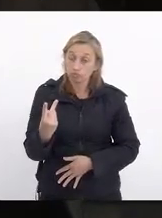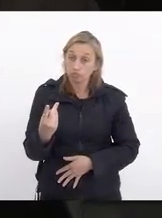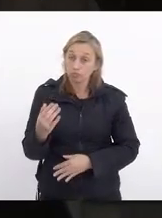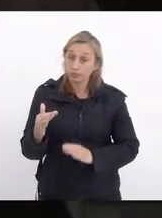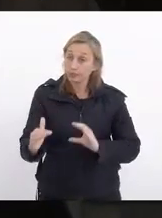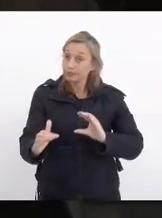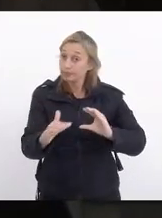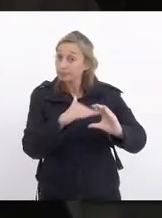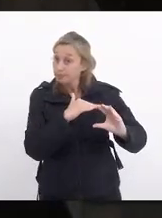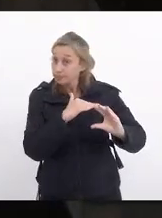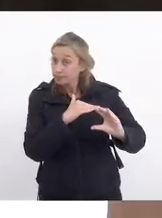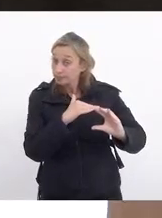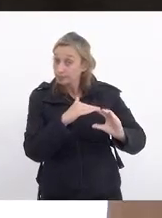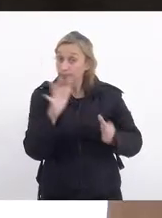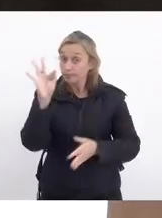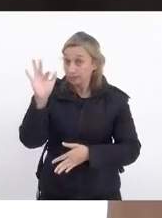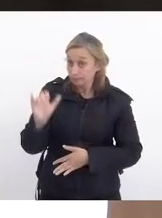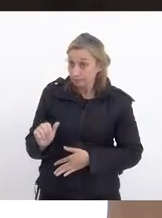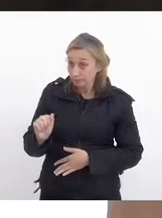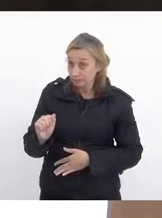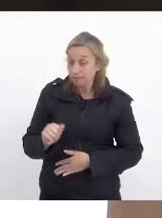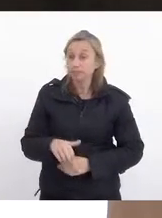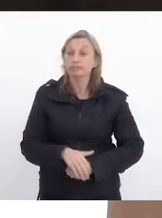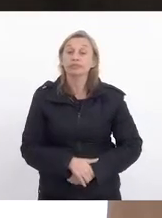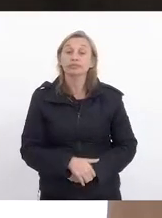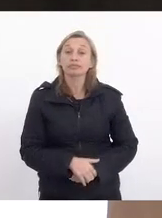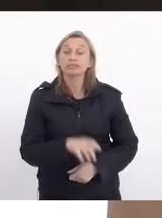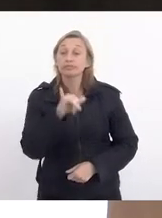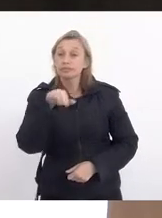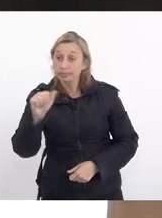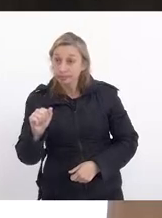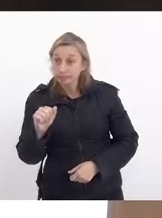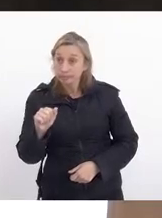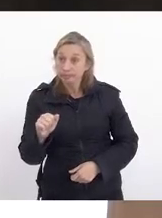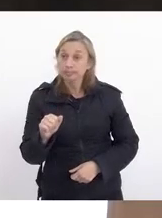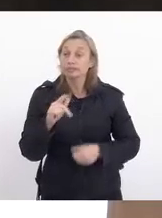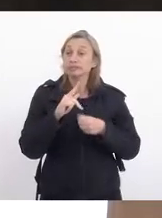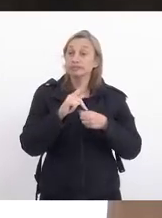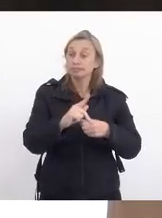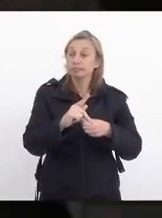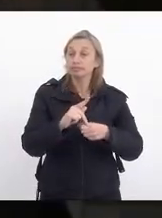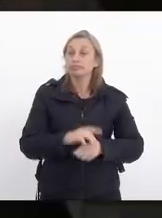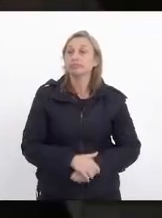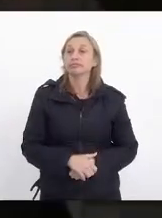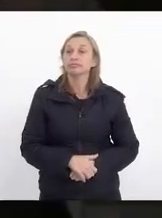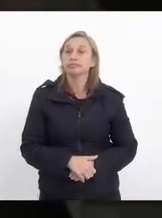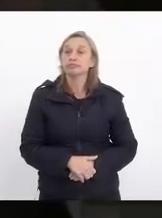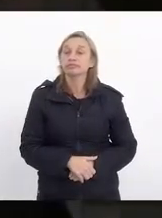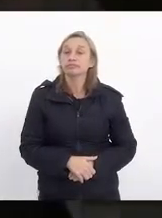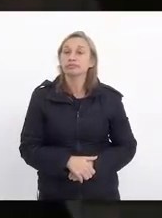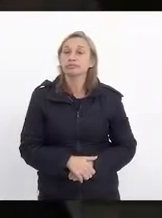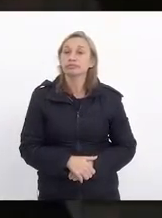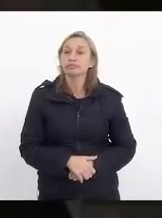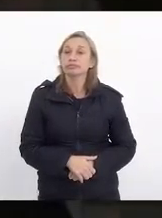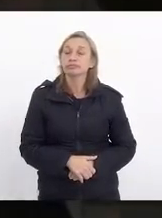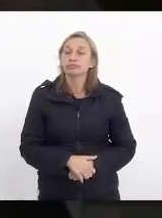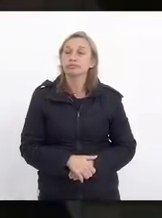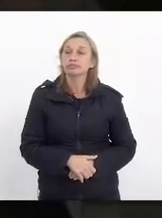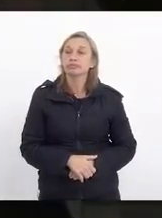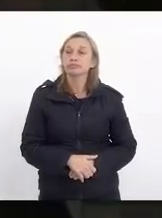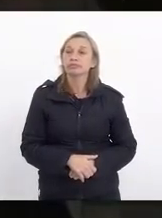mandaram tá Fazenda o ideia EA procuradoria e que montou